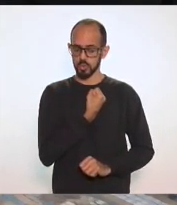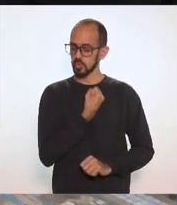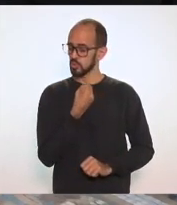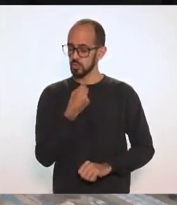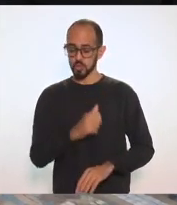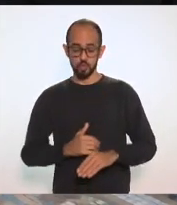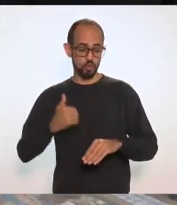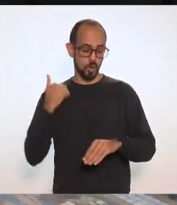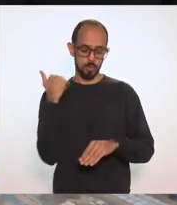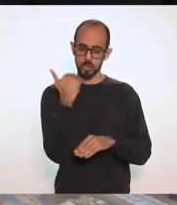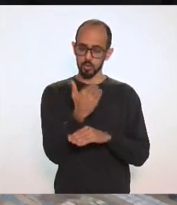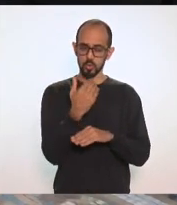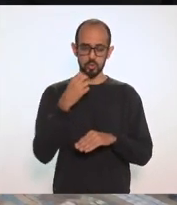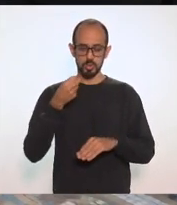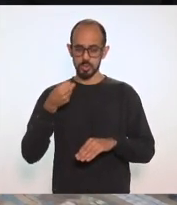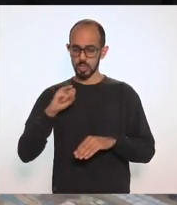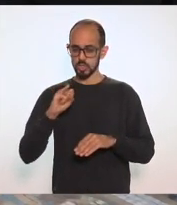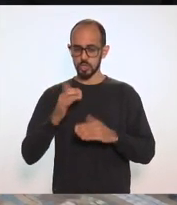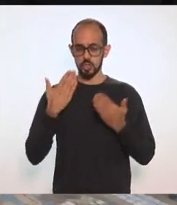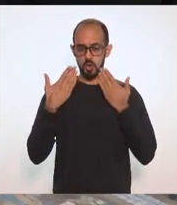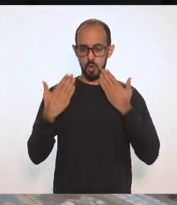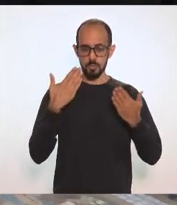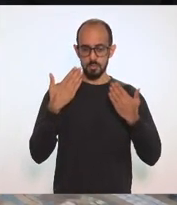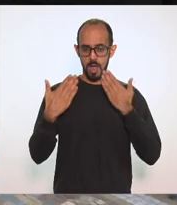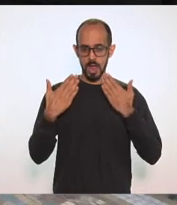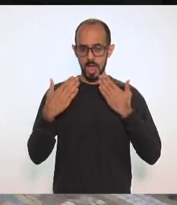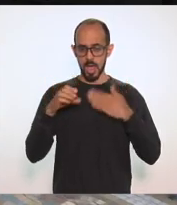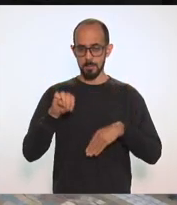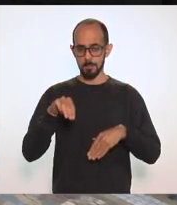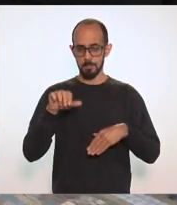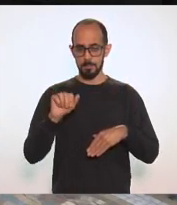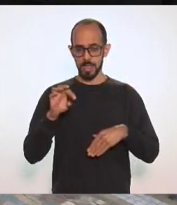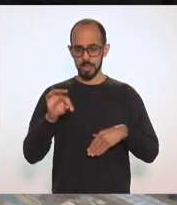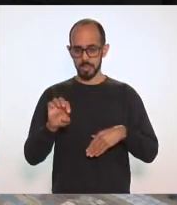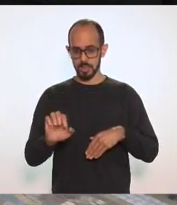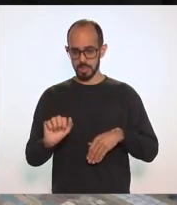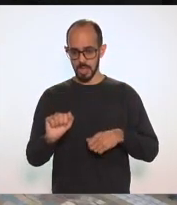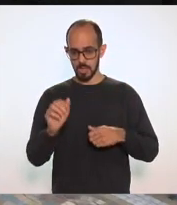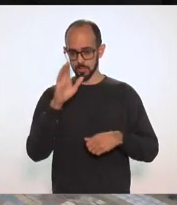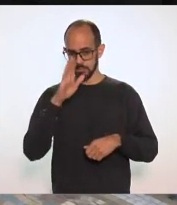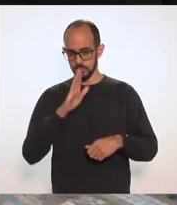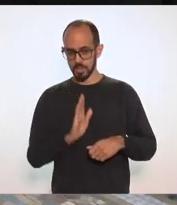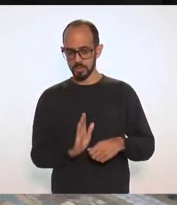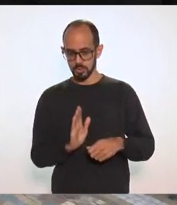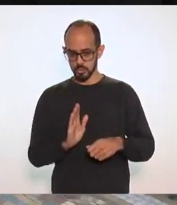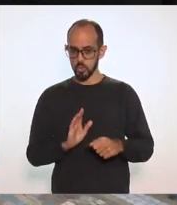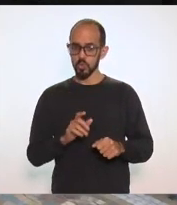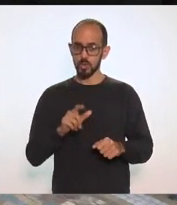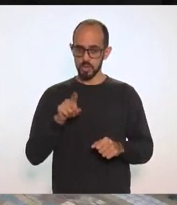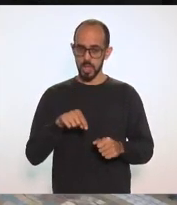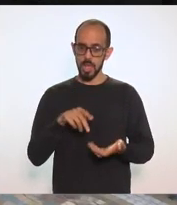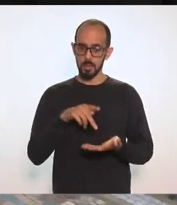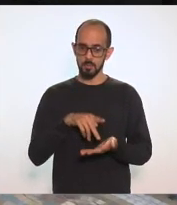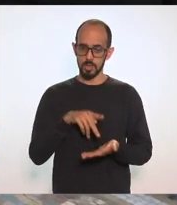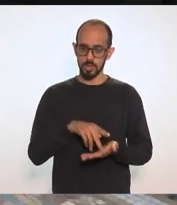compararmos que, enquanto a meta do Brasil é de que o abandono do tratamento, que é uma realidade, seja de